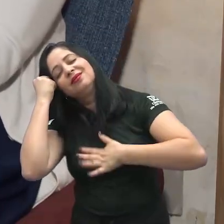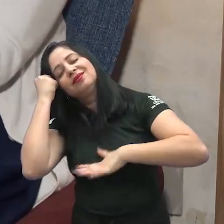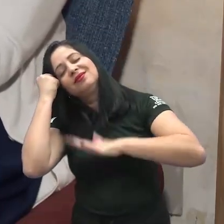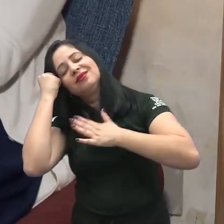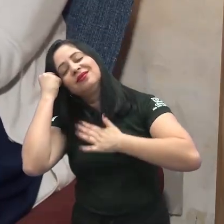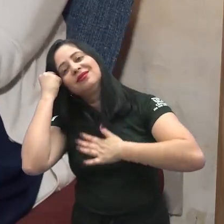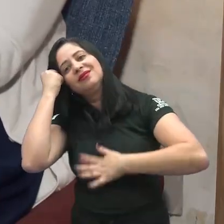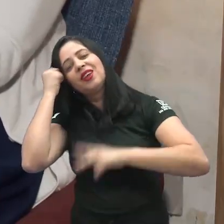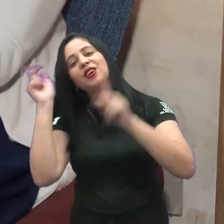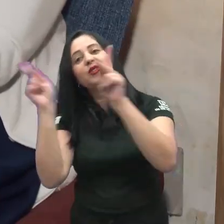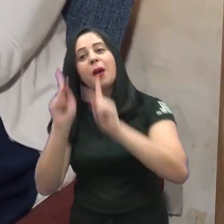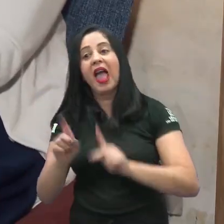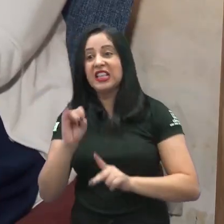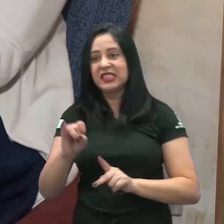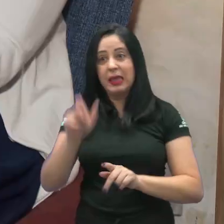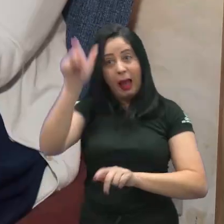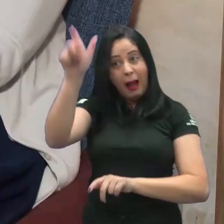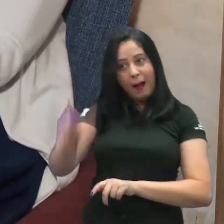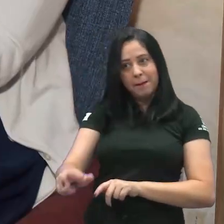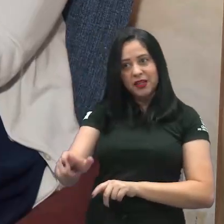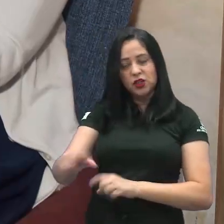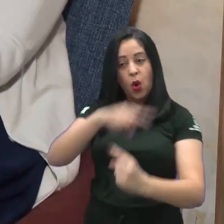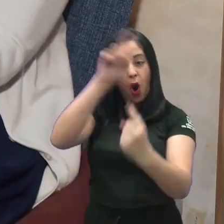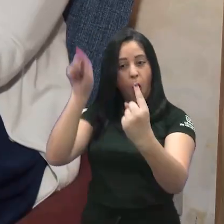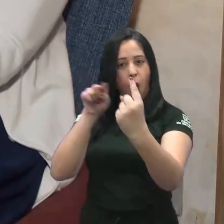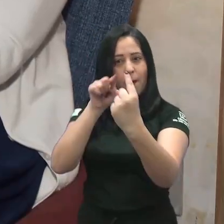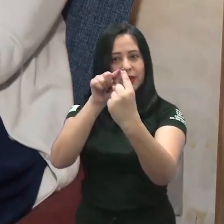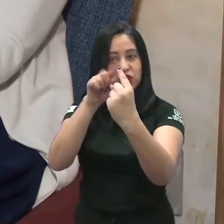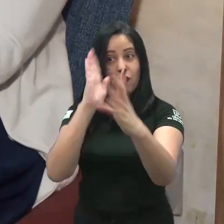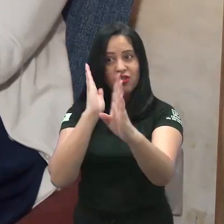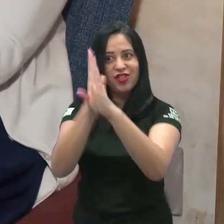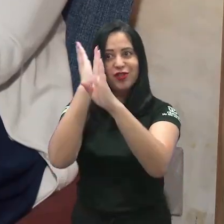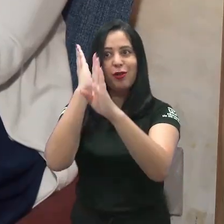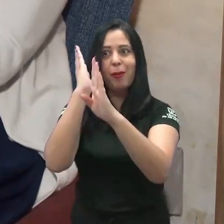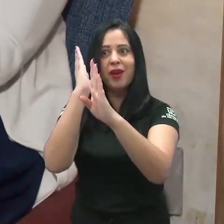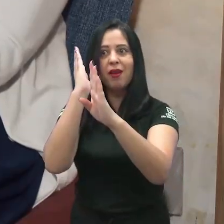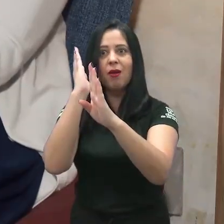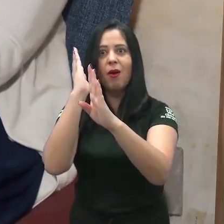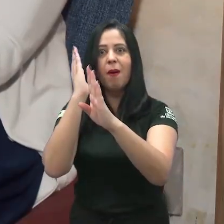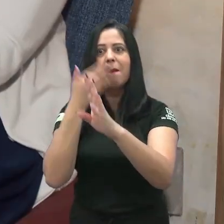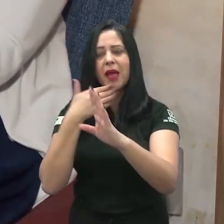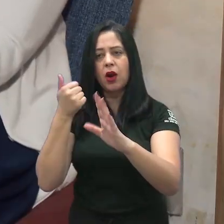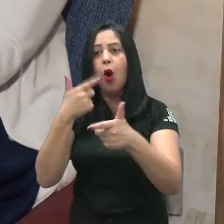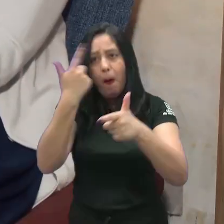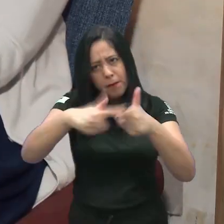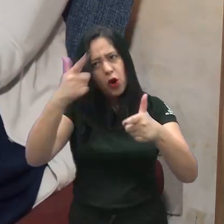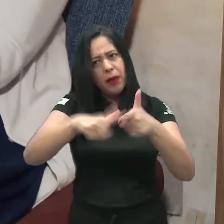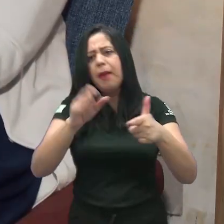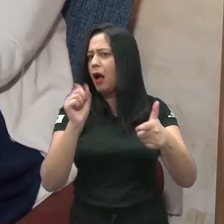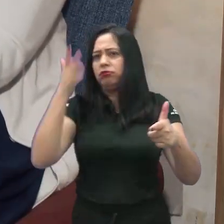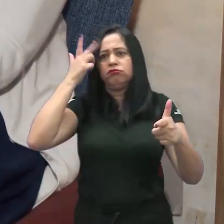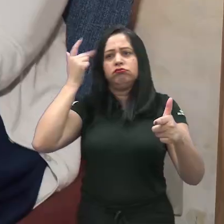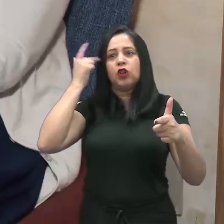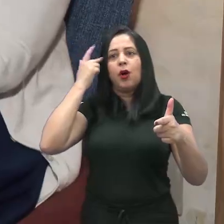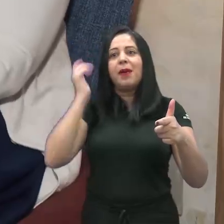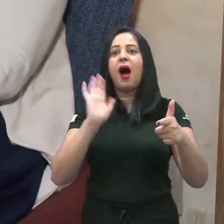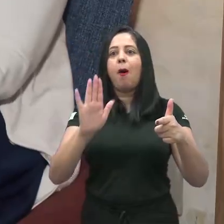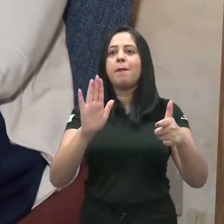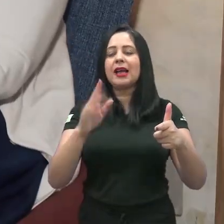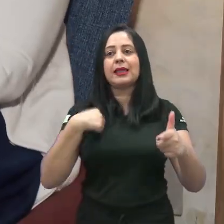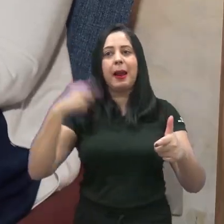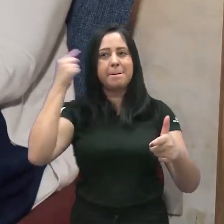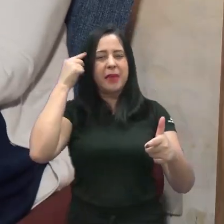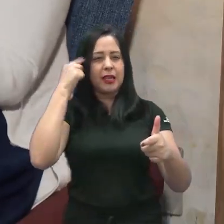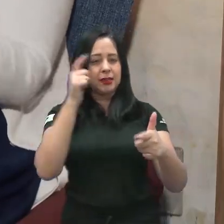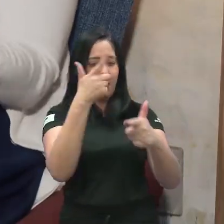Quando a pessoa encontra o seu propósito, ela não deixou de ter problemas, não. Vai ter problemas sim. Mas ela tem um porquê vencer os problemas